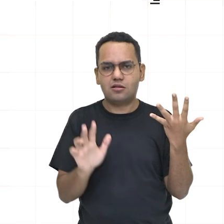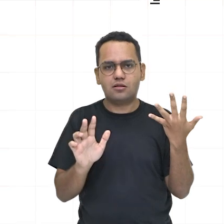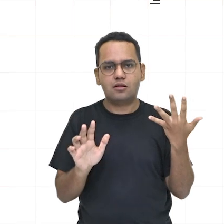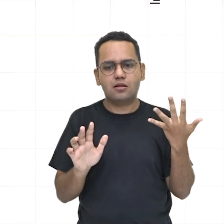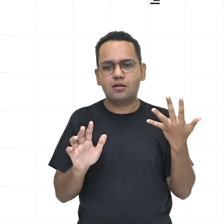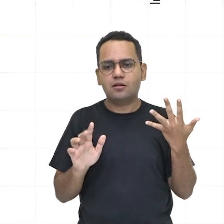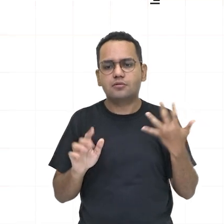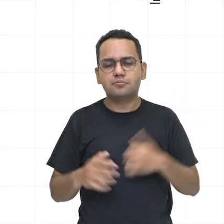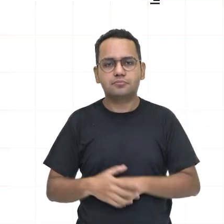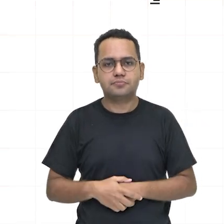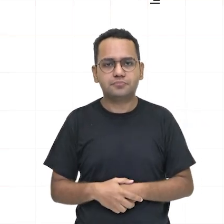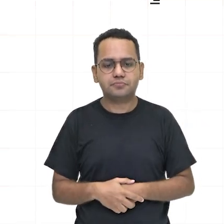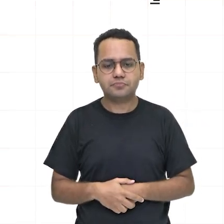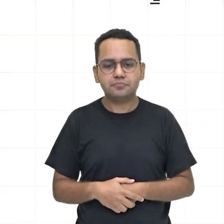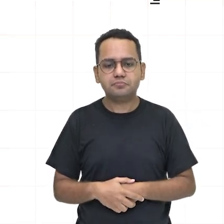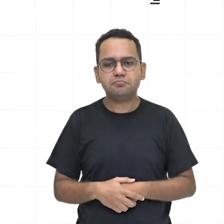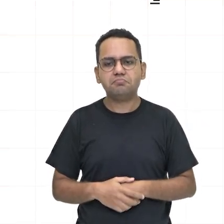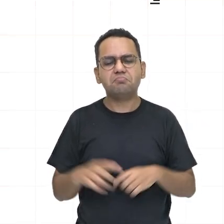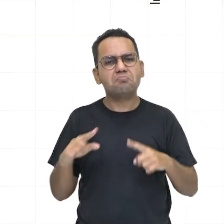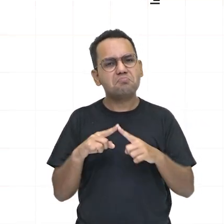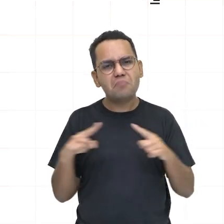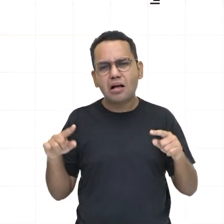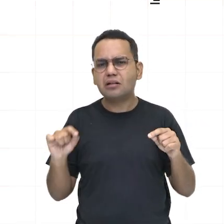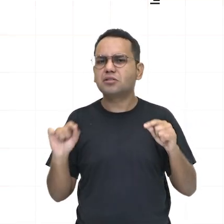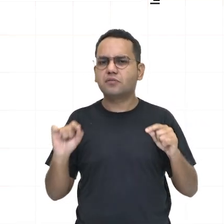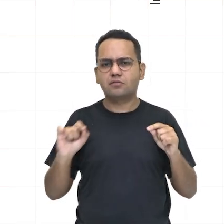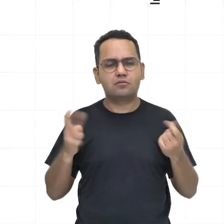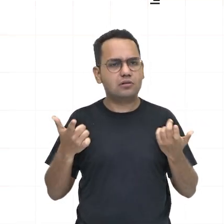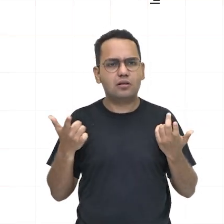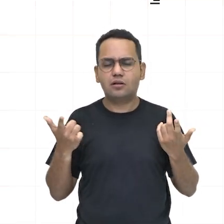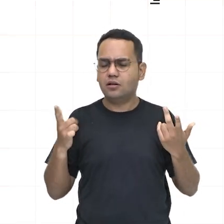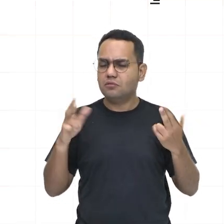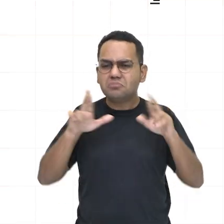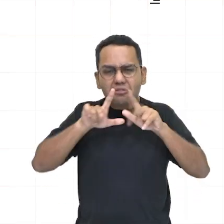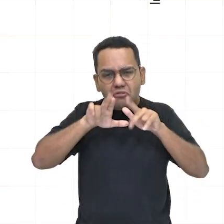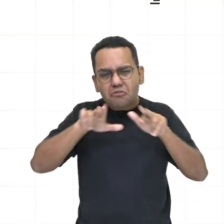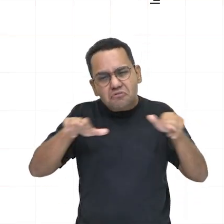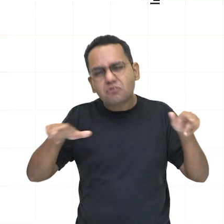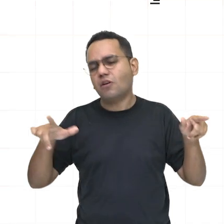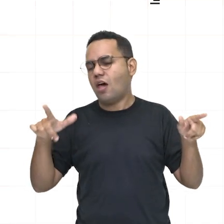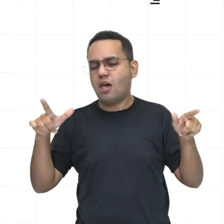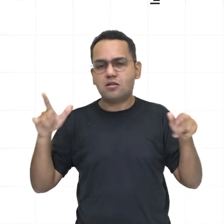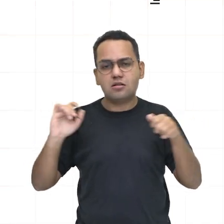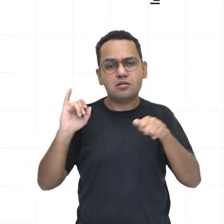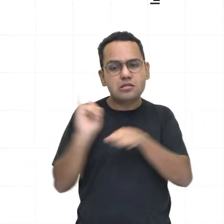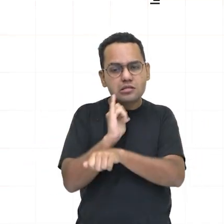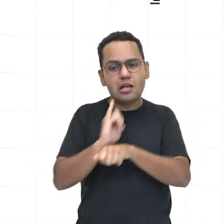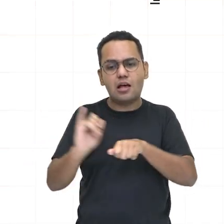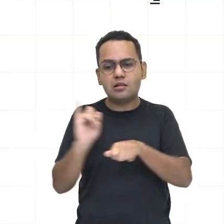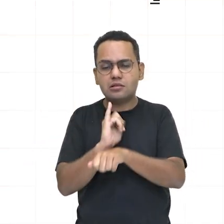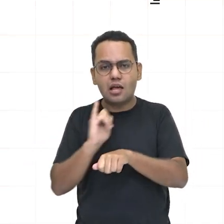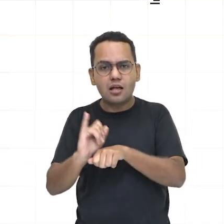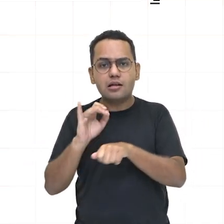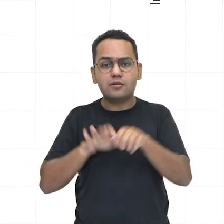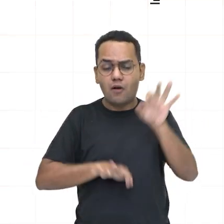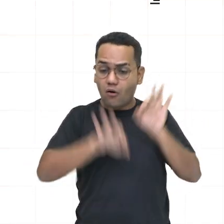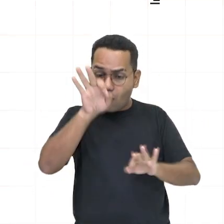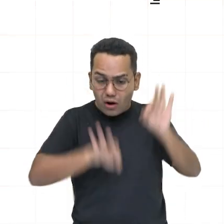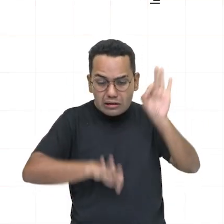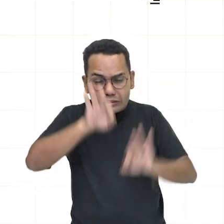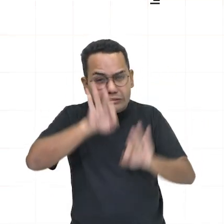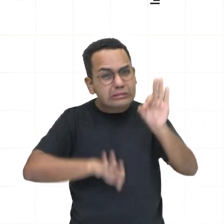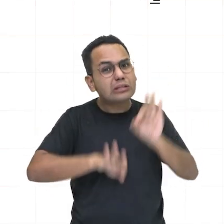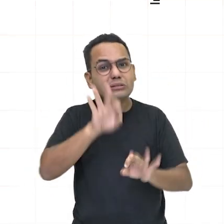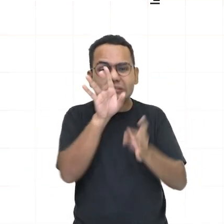sido ilimitados, foram muitos os esforços aí que envolveram grandes planejamentos e